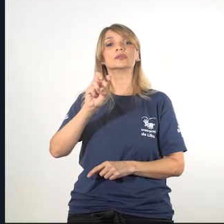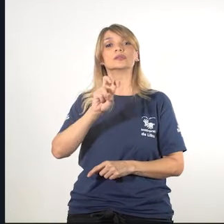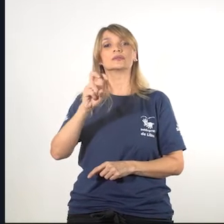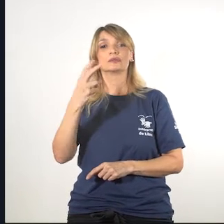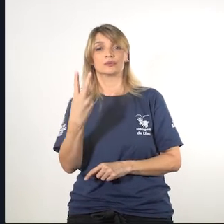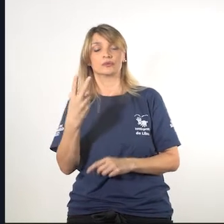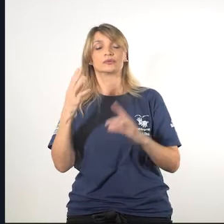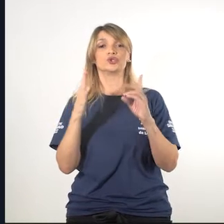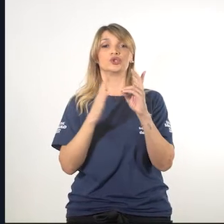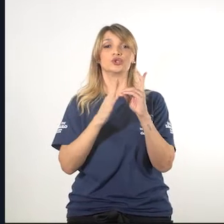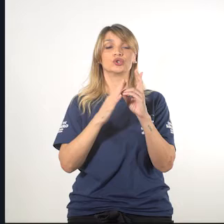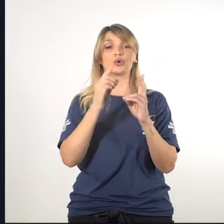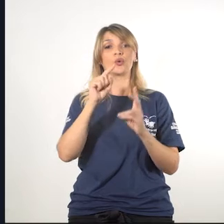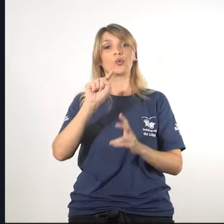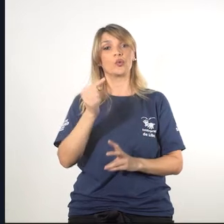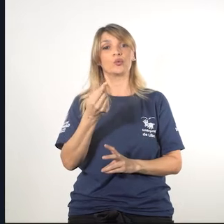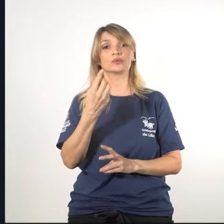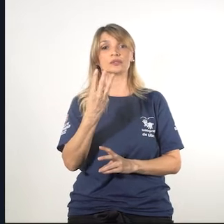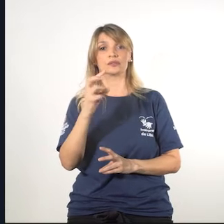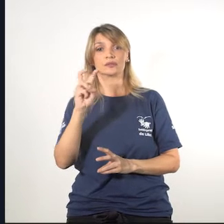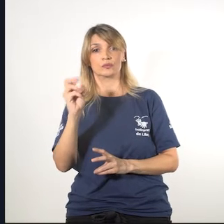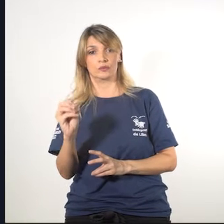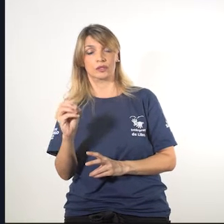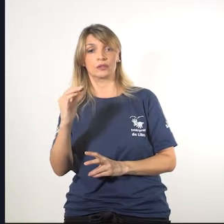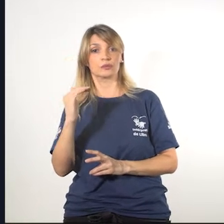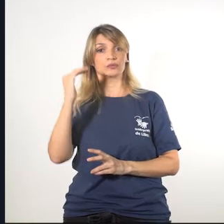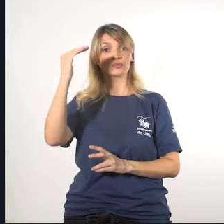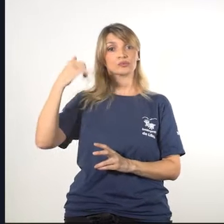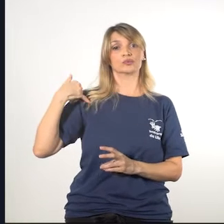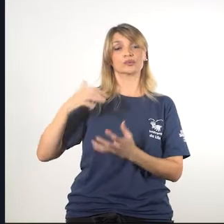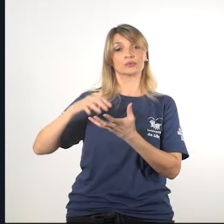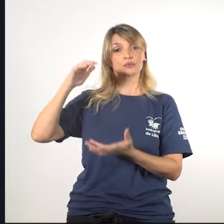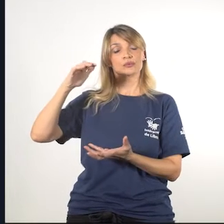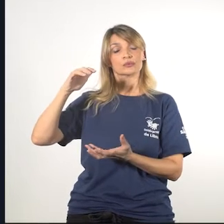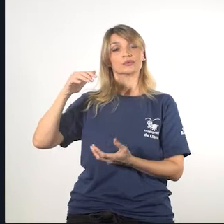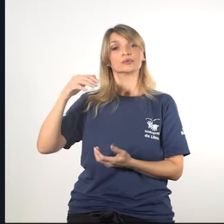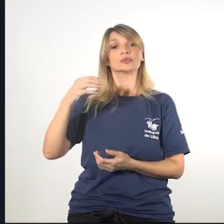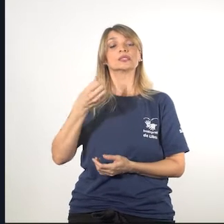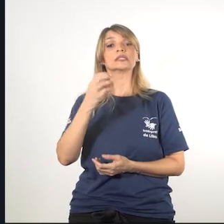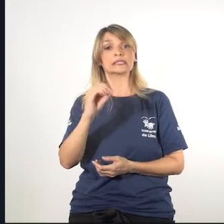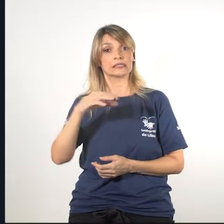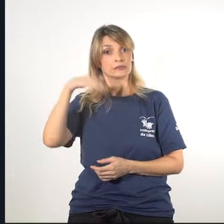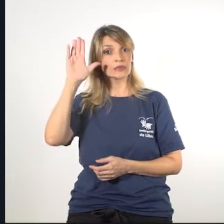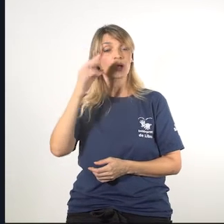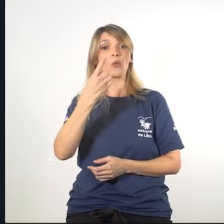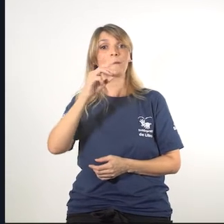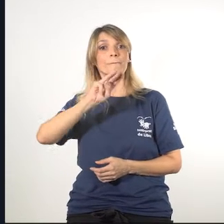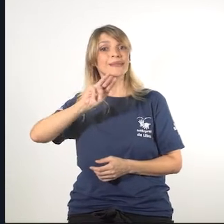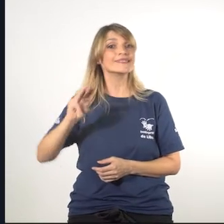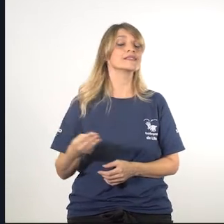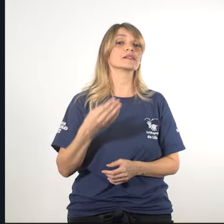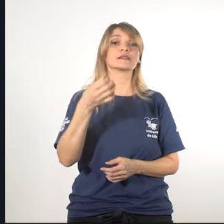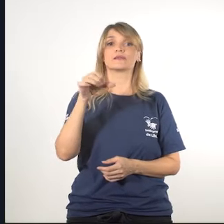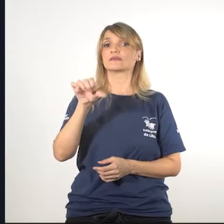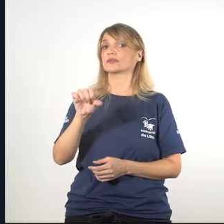19.552, indígenas, 1.350, adultos com 60 anos e mais,